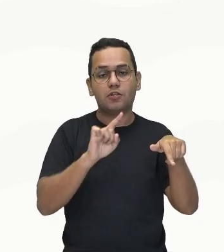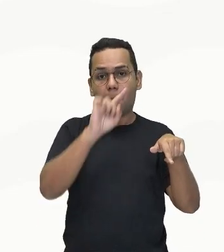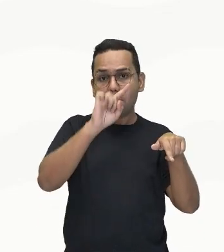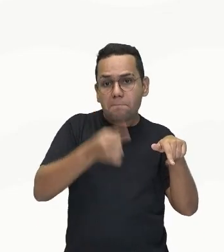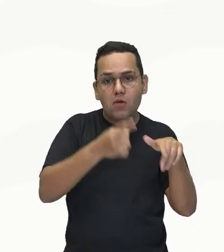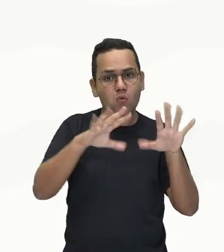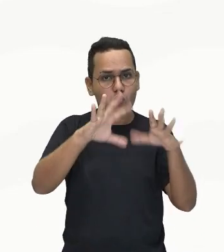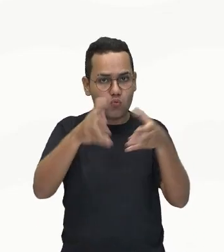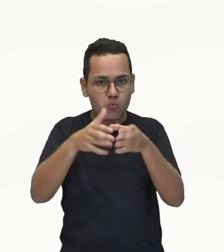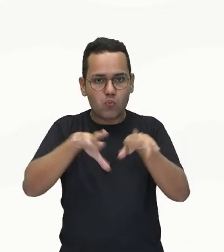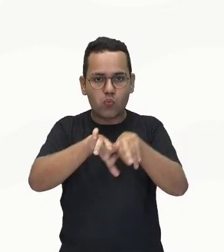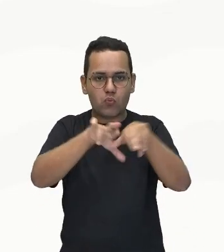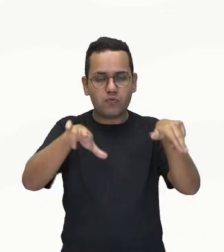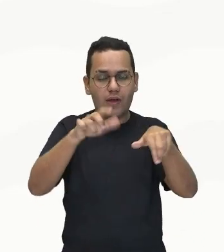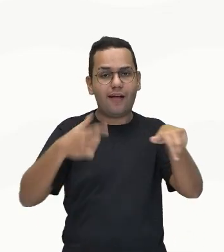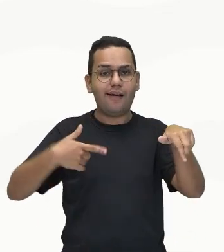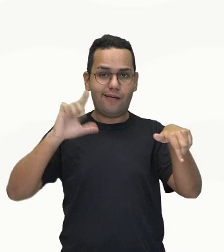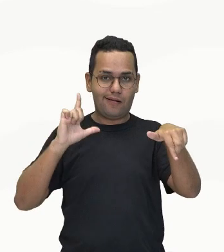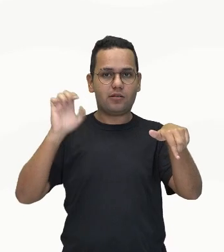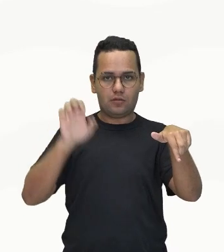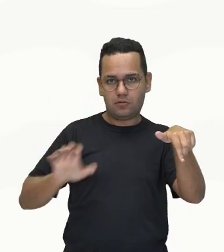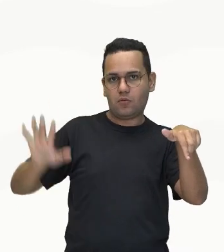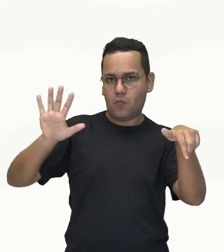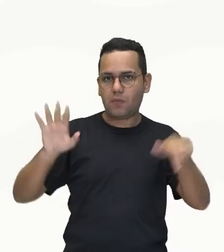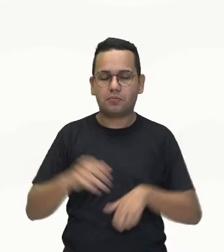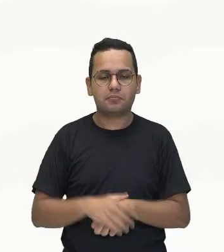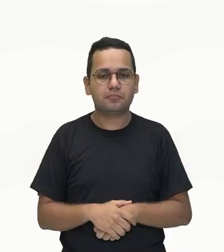tá? E eles tinham uma organização